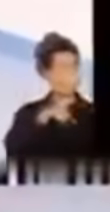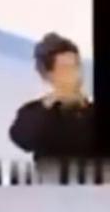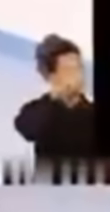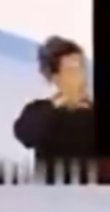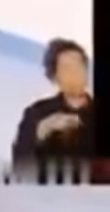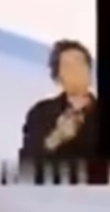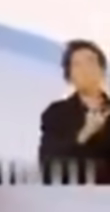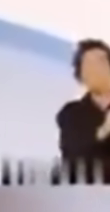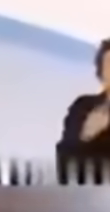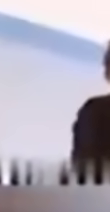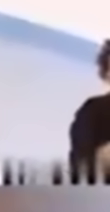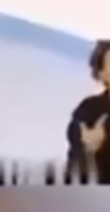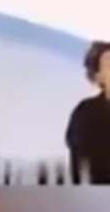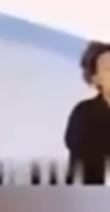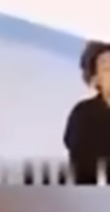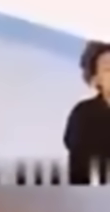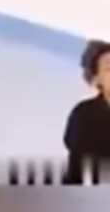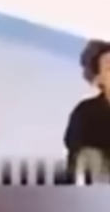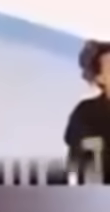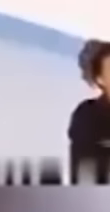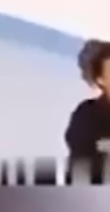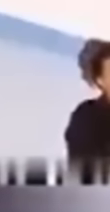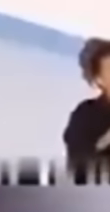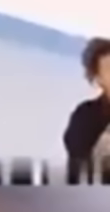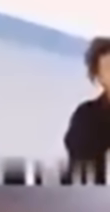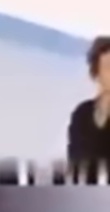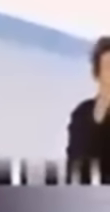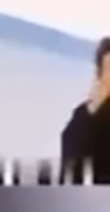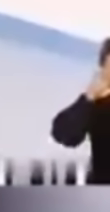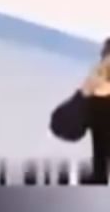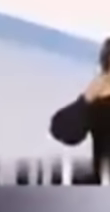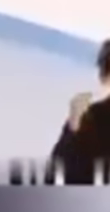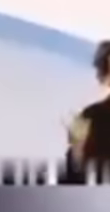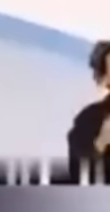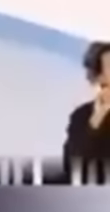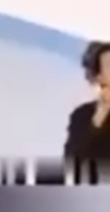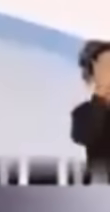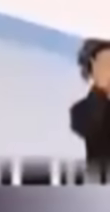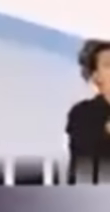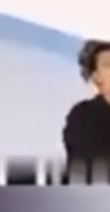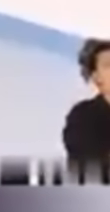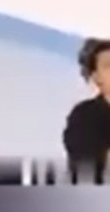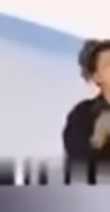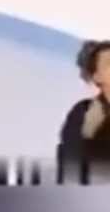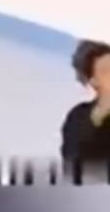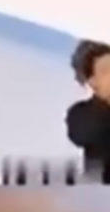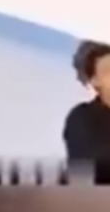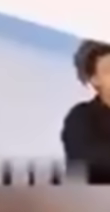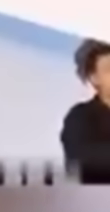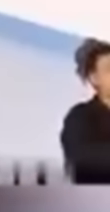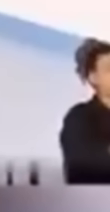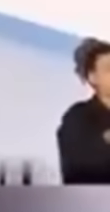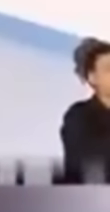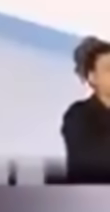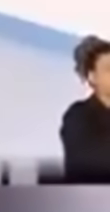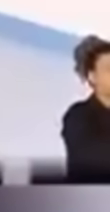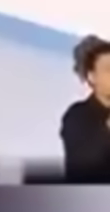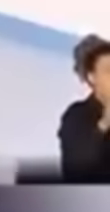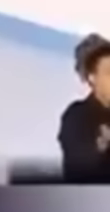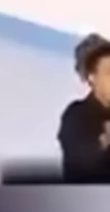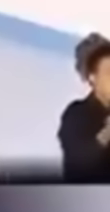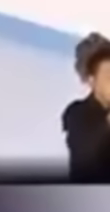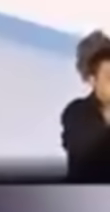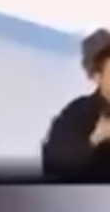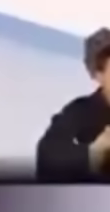compromisso institucional com cada um e eu olhei aquela questão que é fundamental, que é a confiança que a gente precisa ter com das pessoas que a gente trabalha. Se você está aqui hoje é